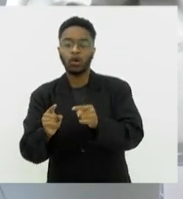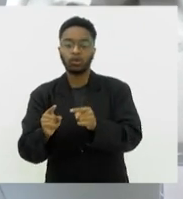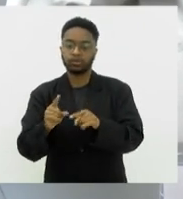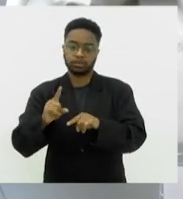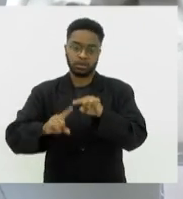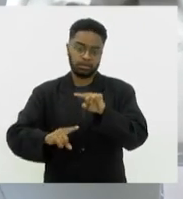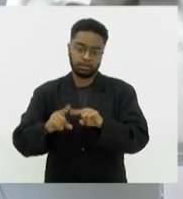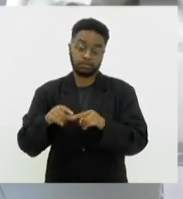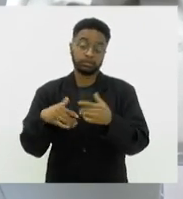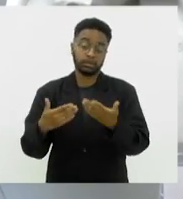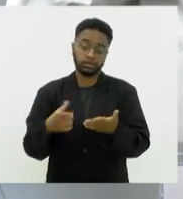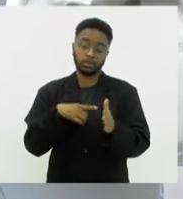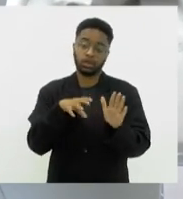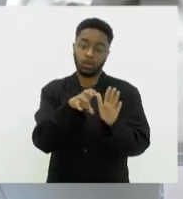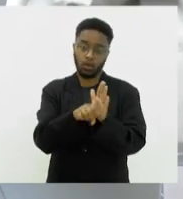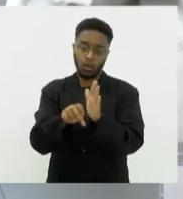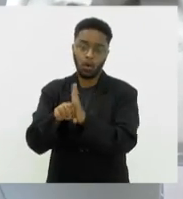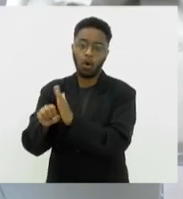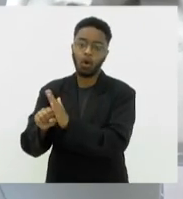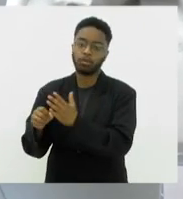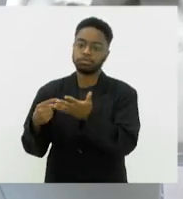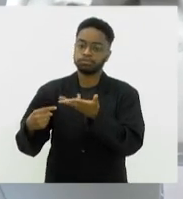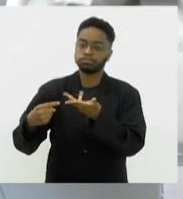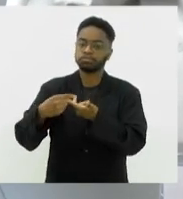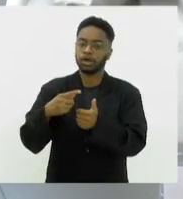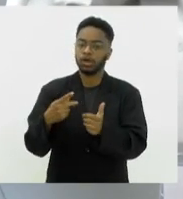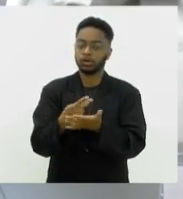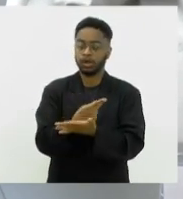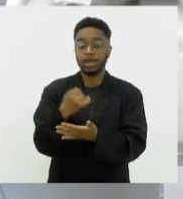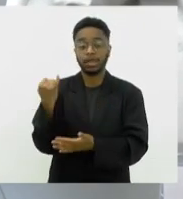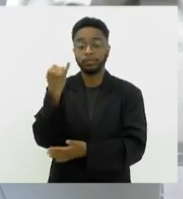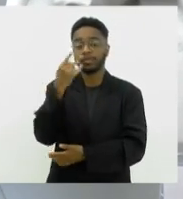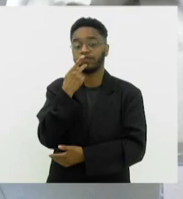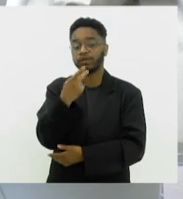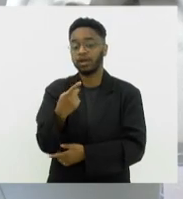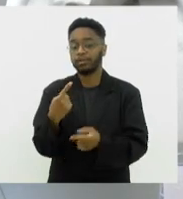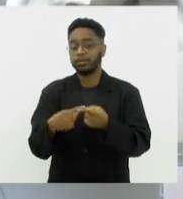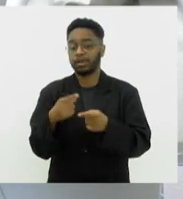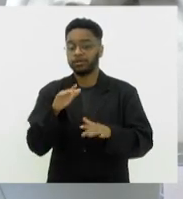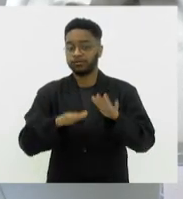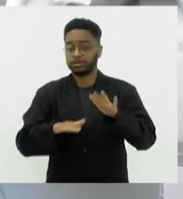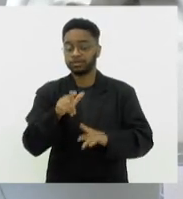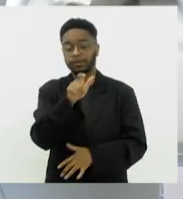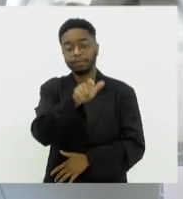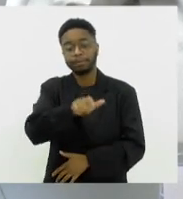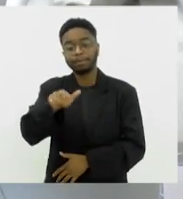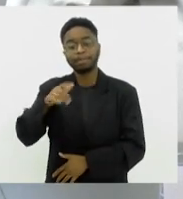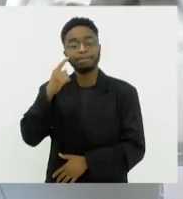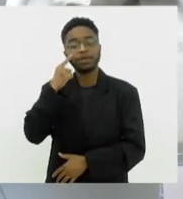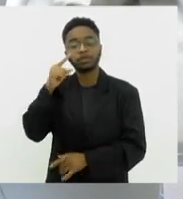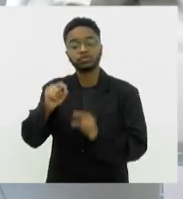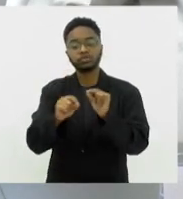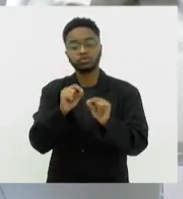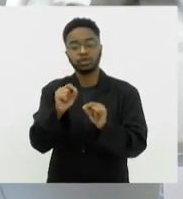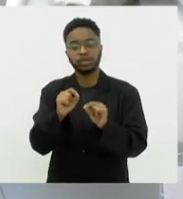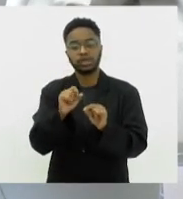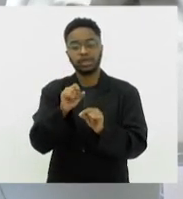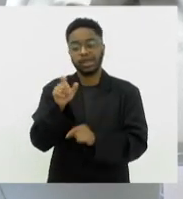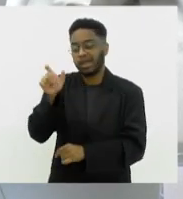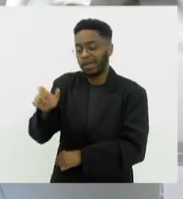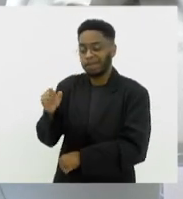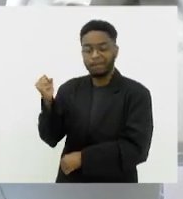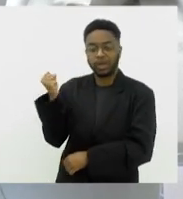ou seja Roubos e Furtos é importante que isso seja dito porque muit M À vezes as pessoas pensam Ah uma pessoa que matou